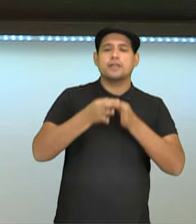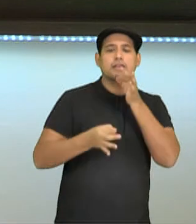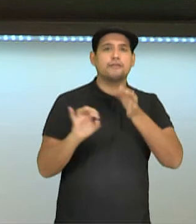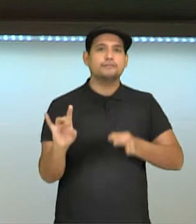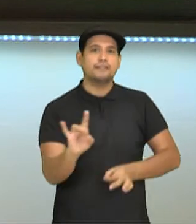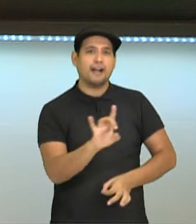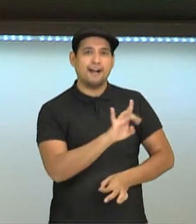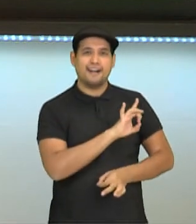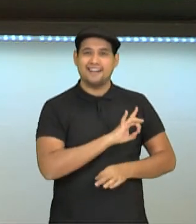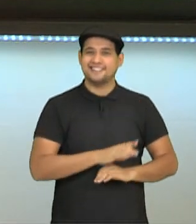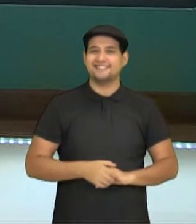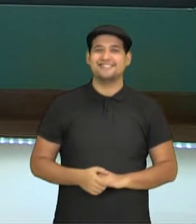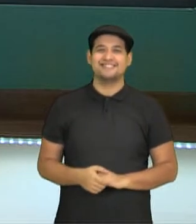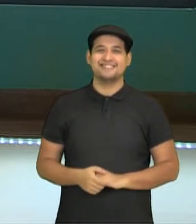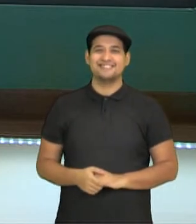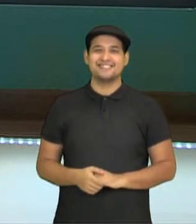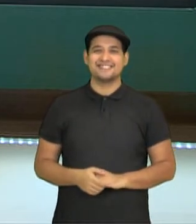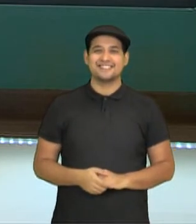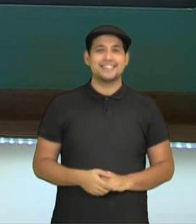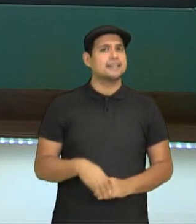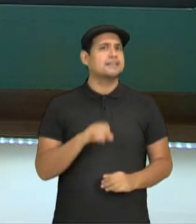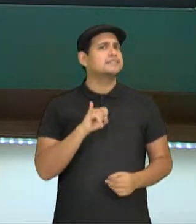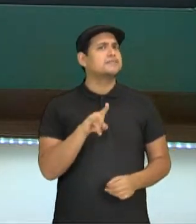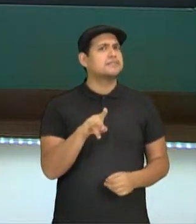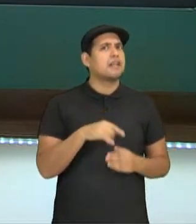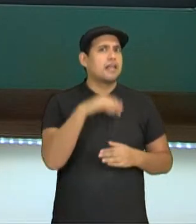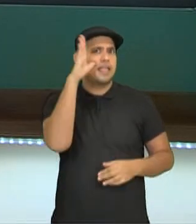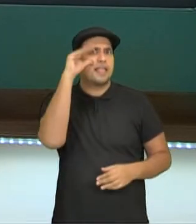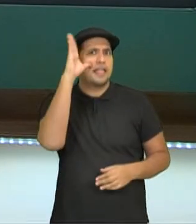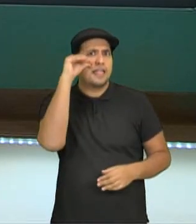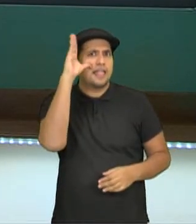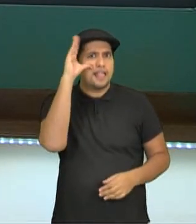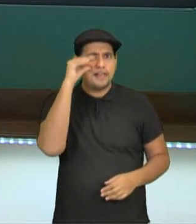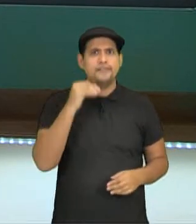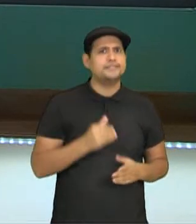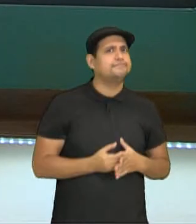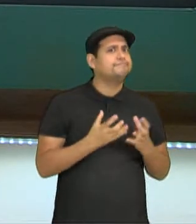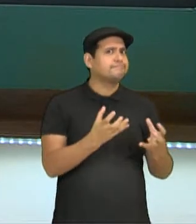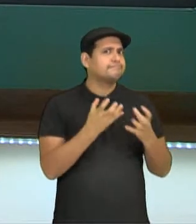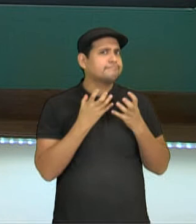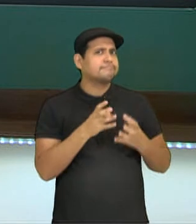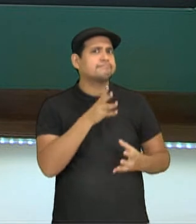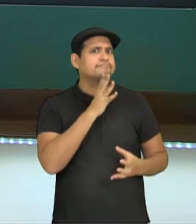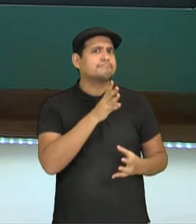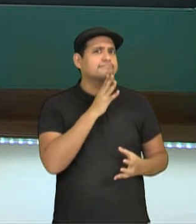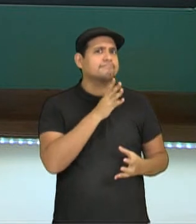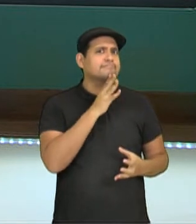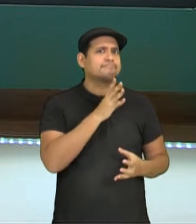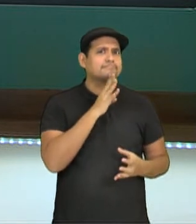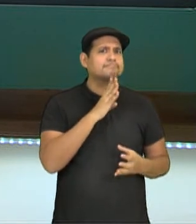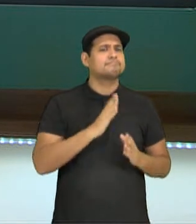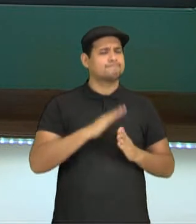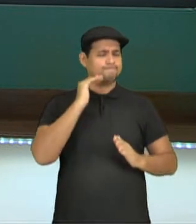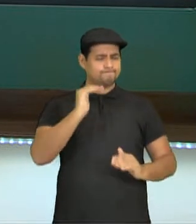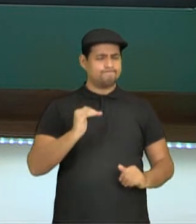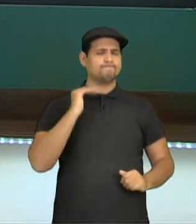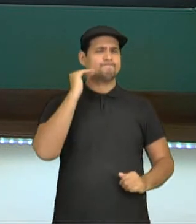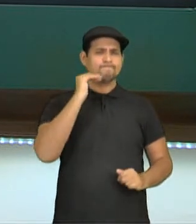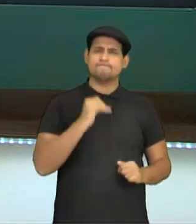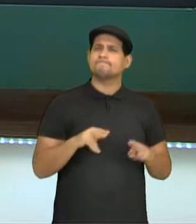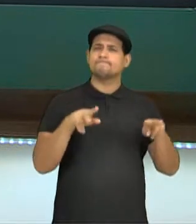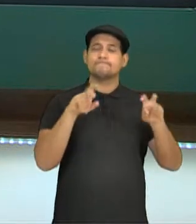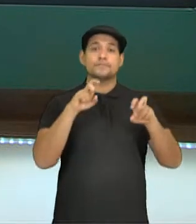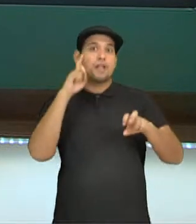deles também, né? Bom, e se você ficou curioso para conhecer mais sobre